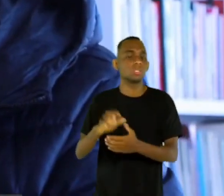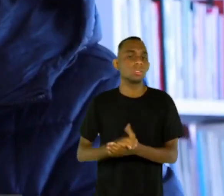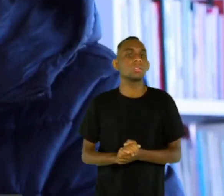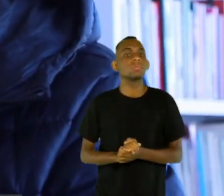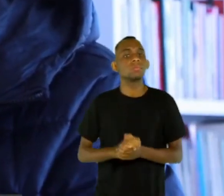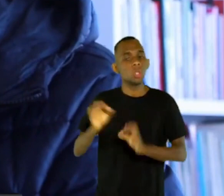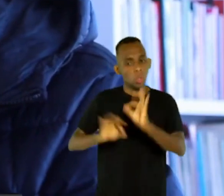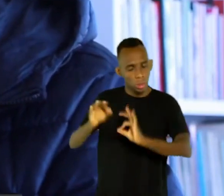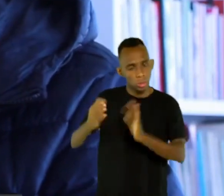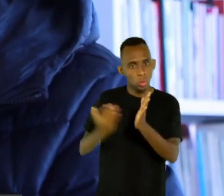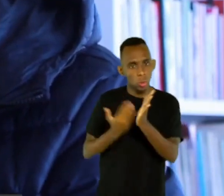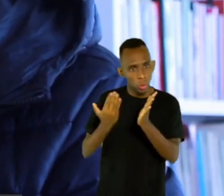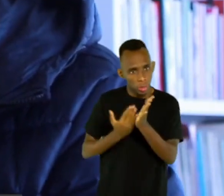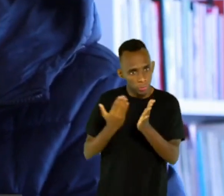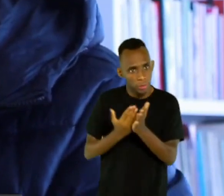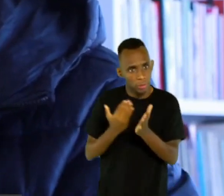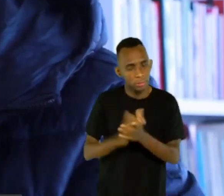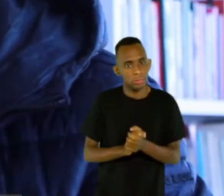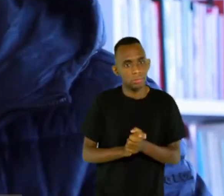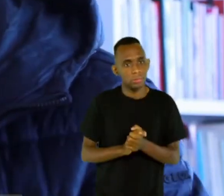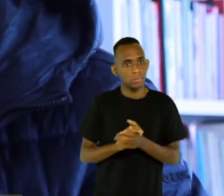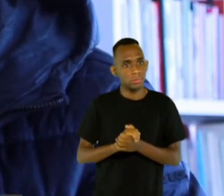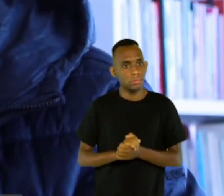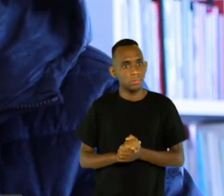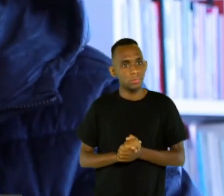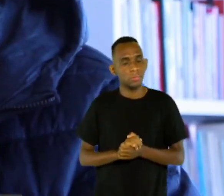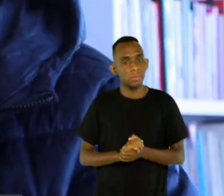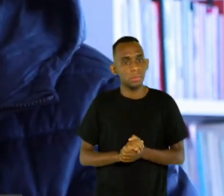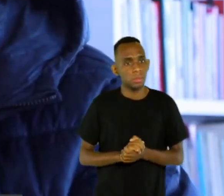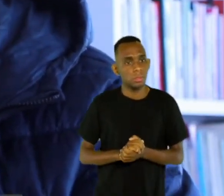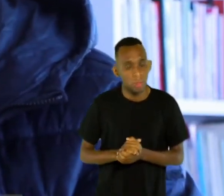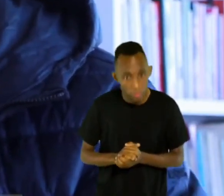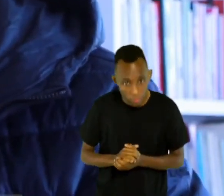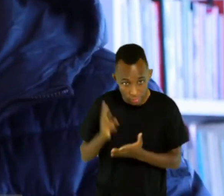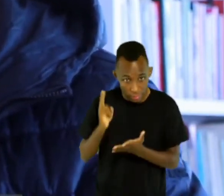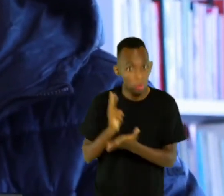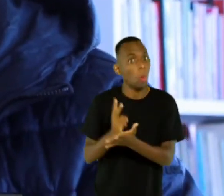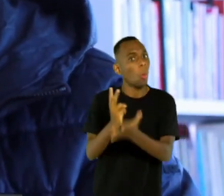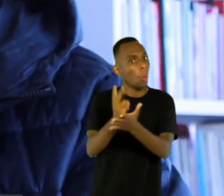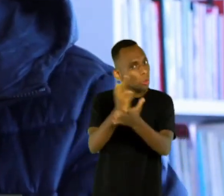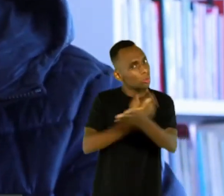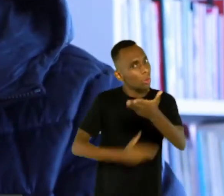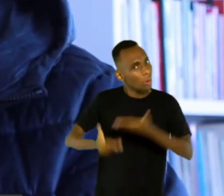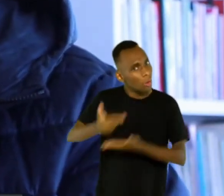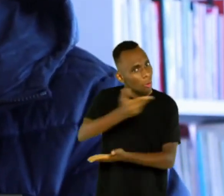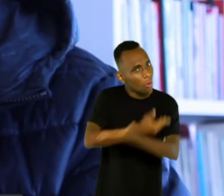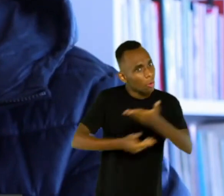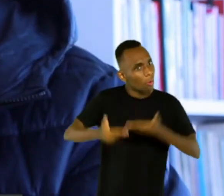livro. E vamos tocar a bola que vai ter sequência o ciclo de conversas sobre o